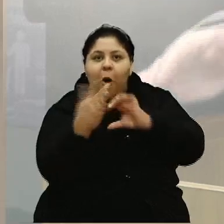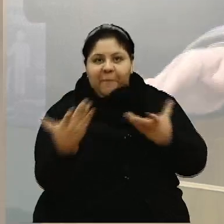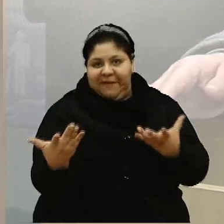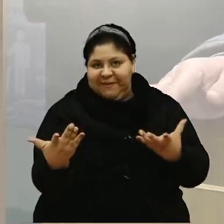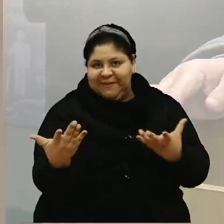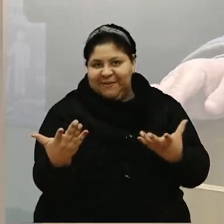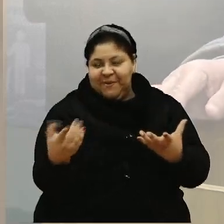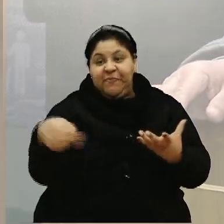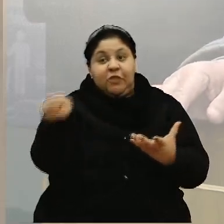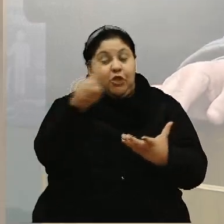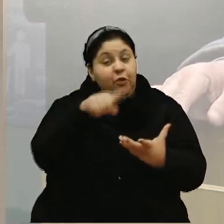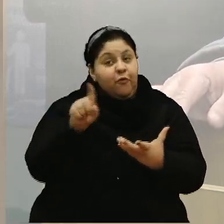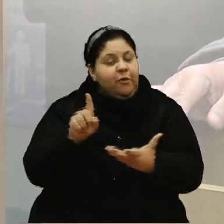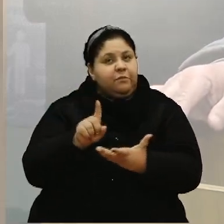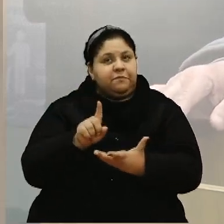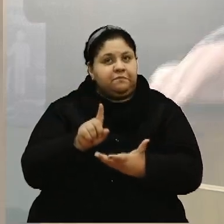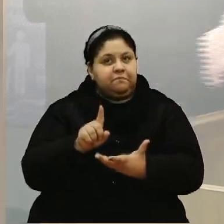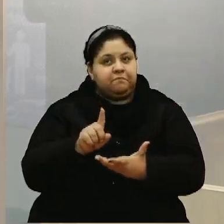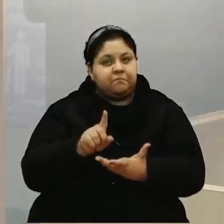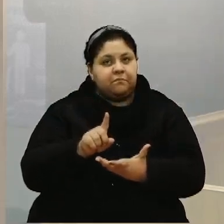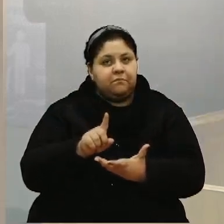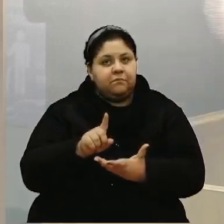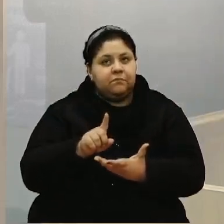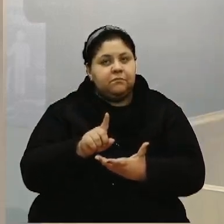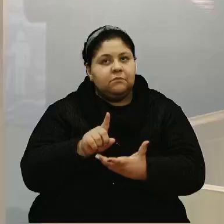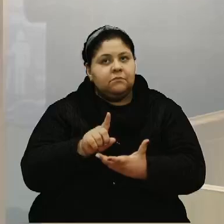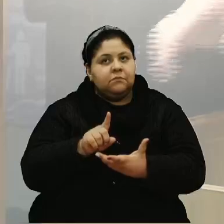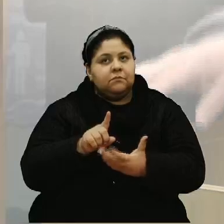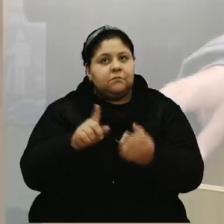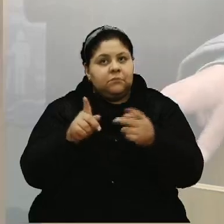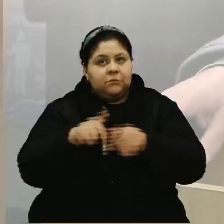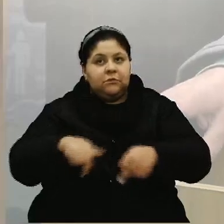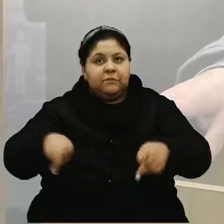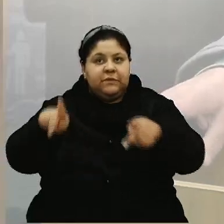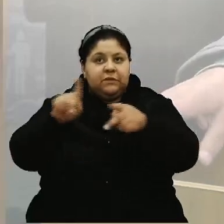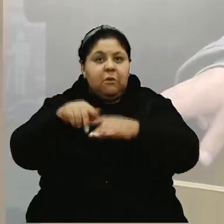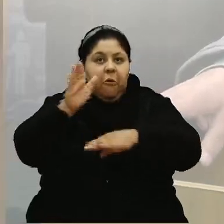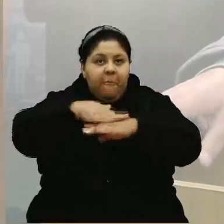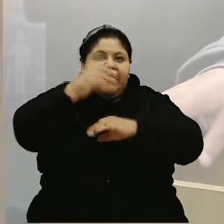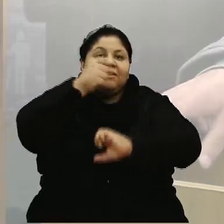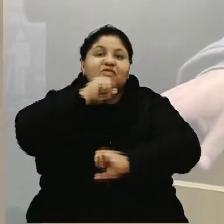fôssemos assistir, nós, o pessoal mais de cabelo branco,